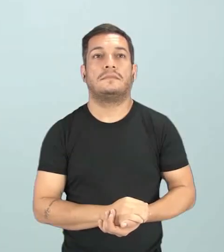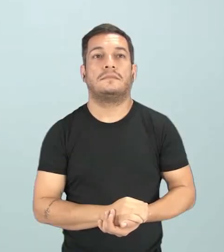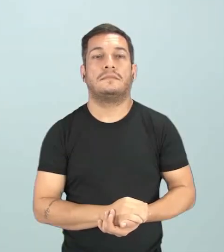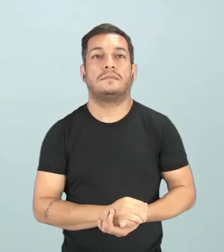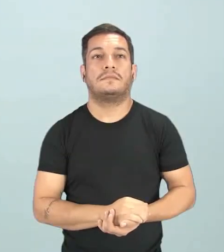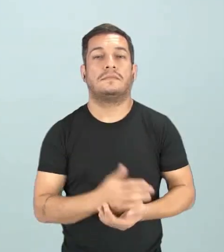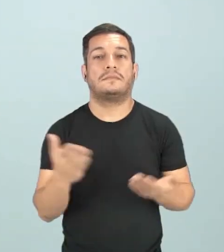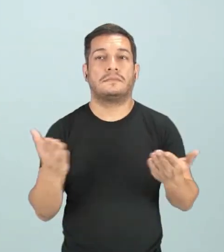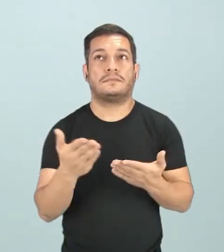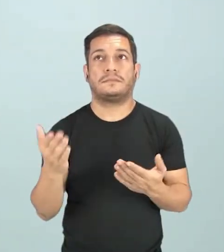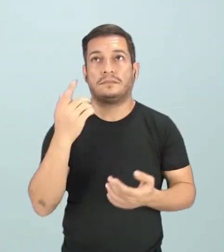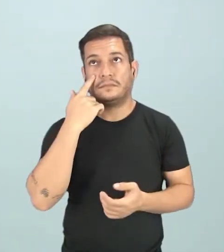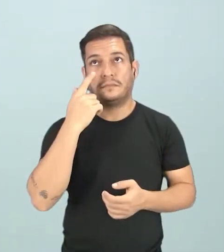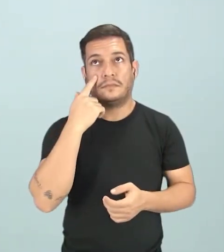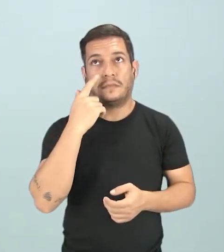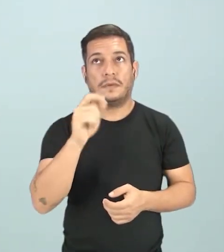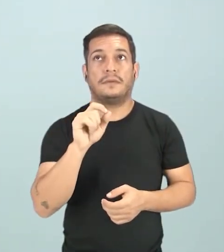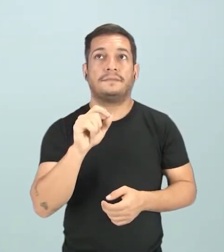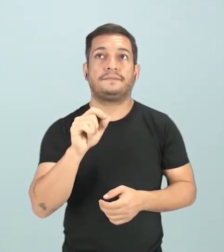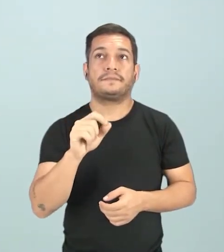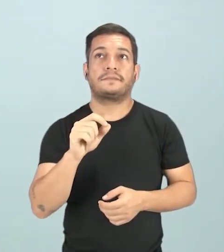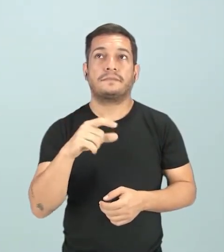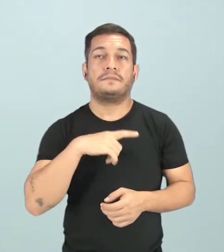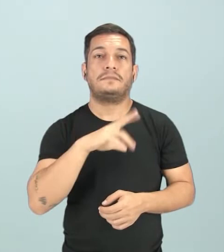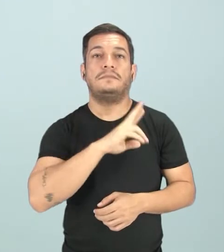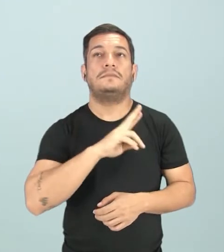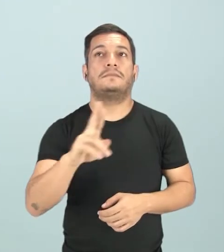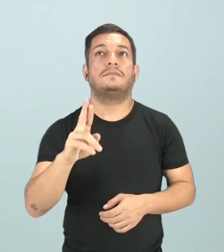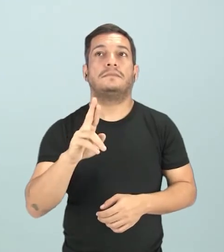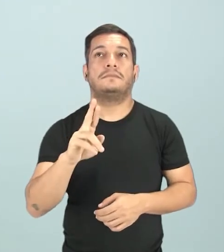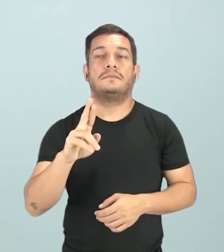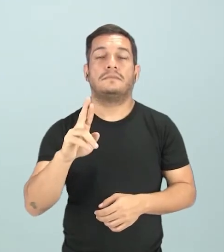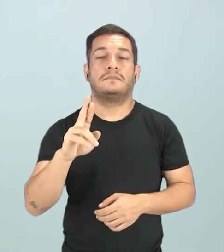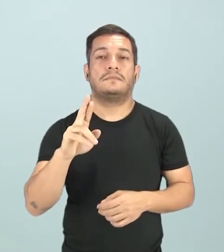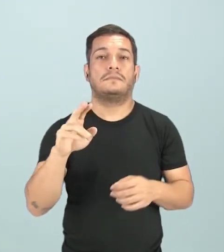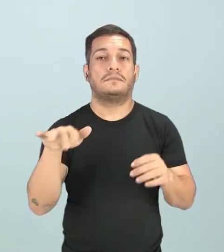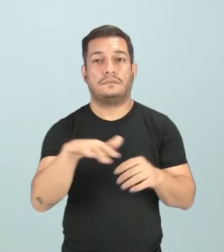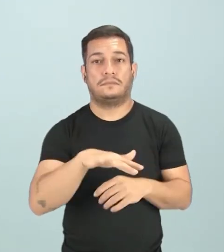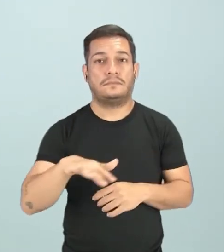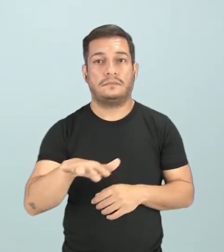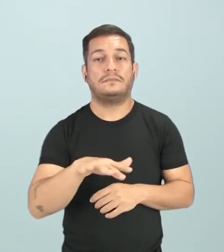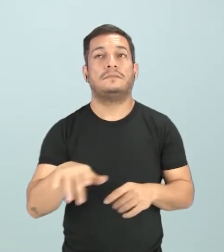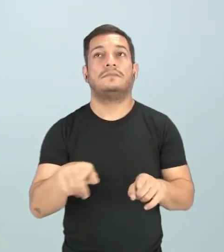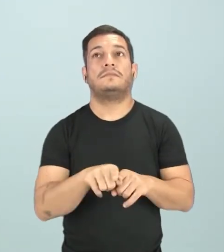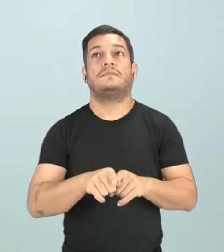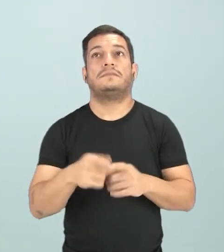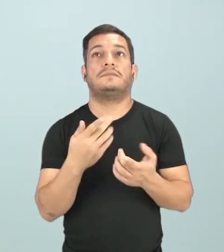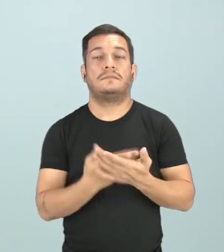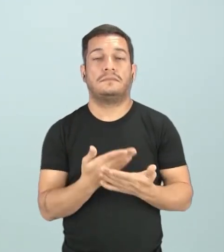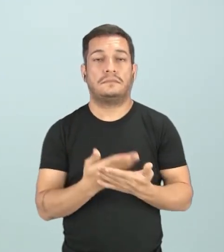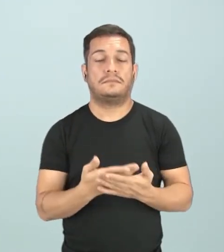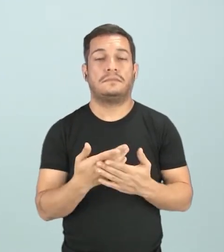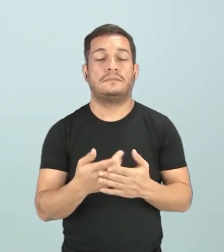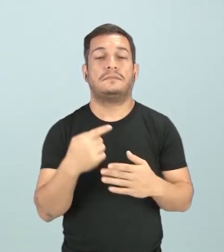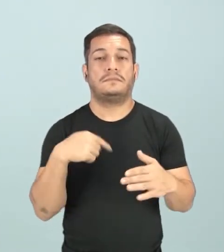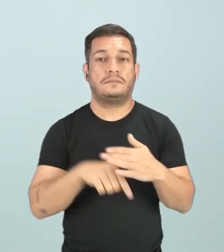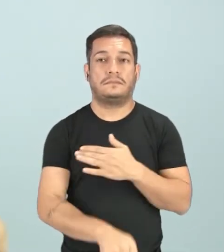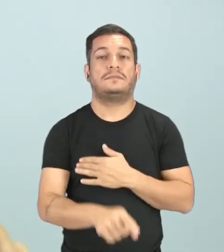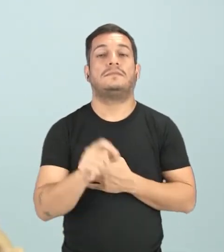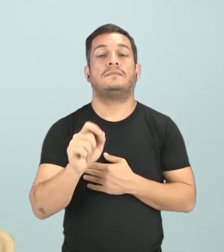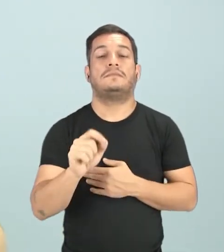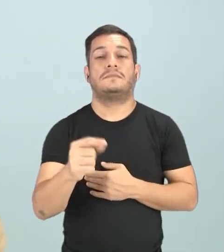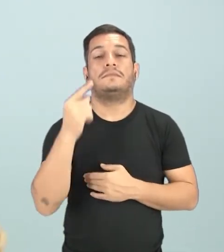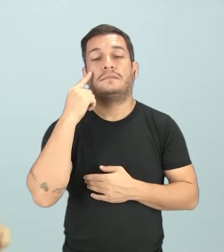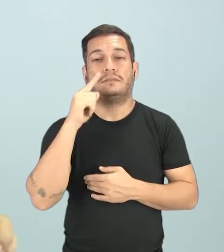Nós vamos ver, né, que aqui está representando as áreas, um pouquinho do estudo, e nós vamos aprofundar vendo